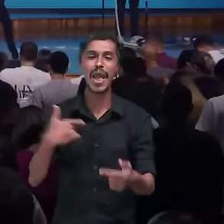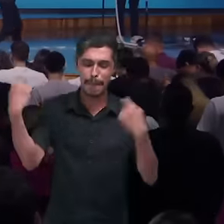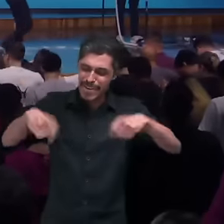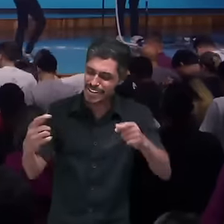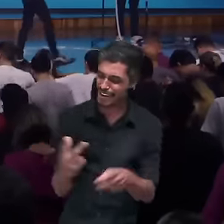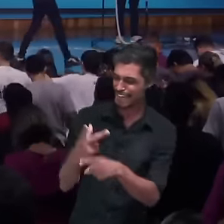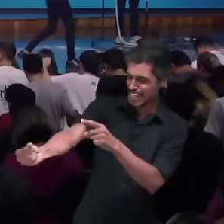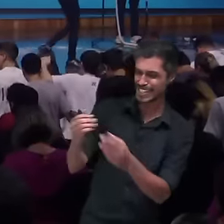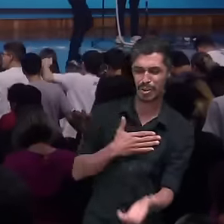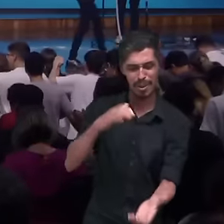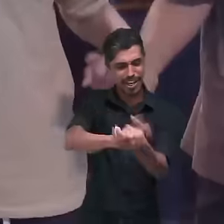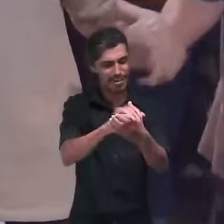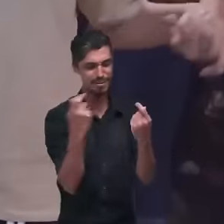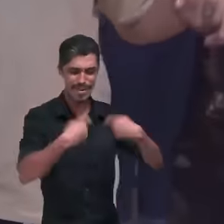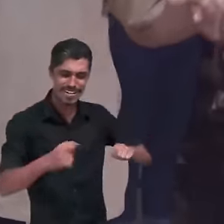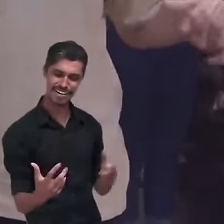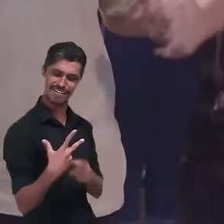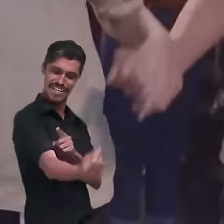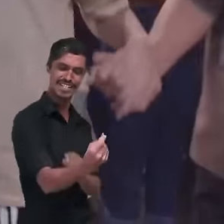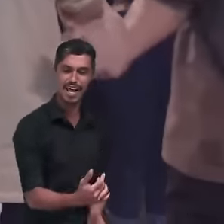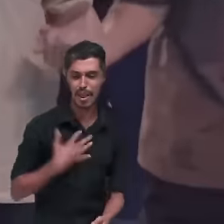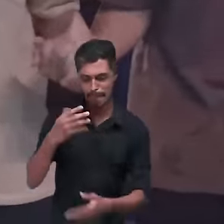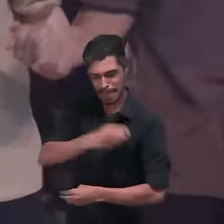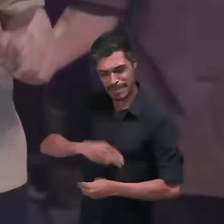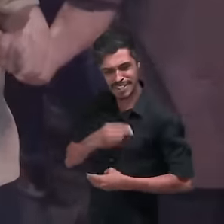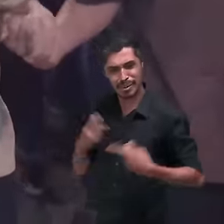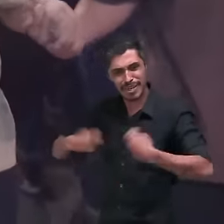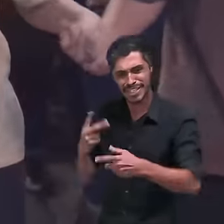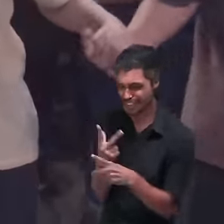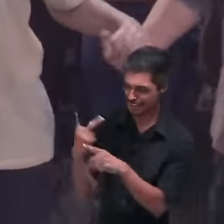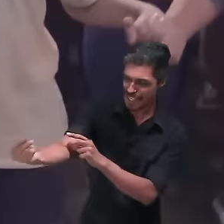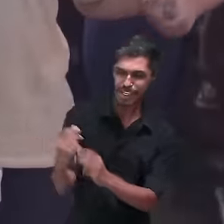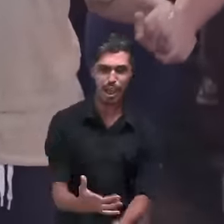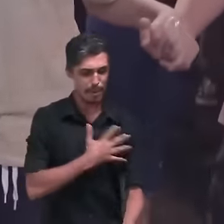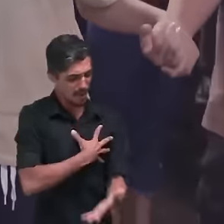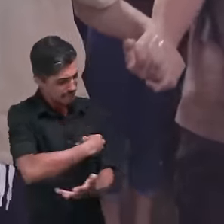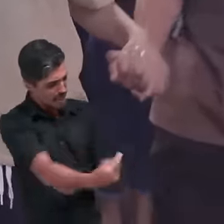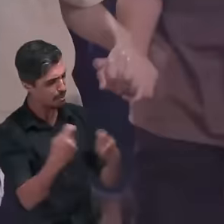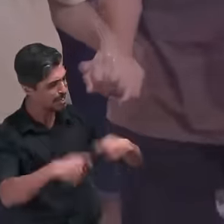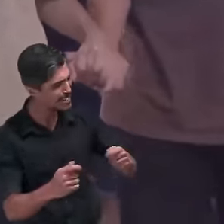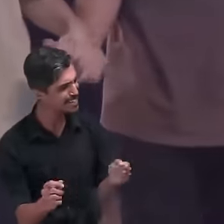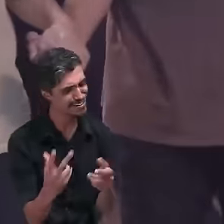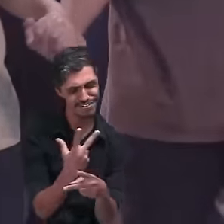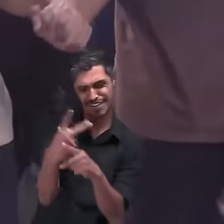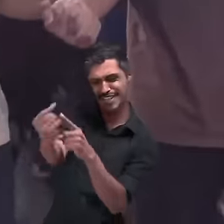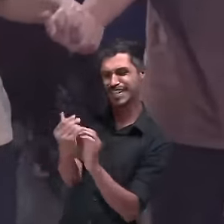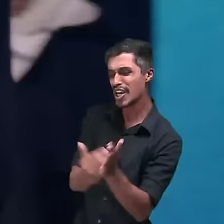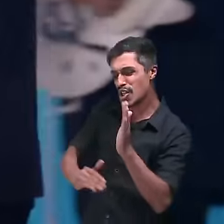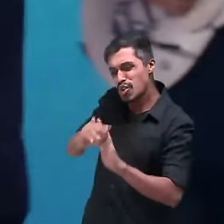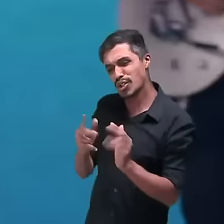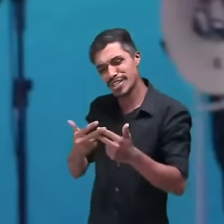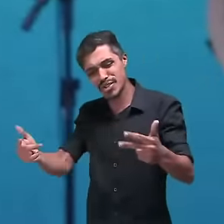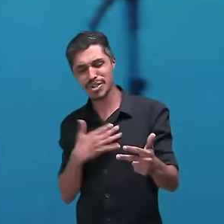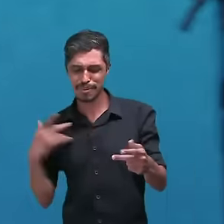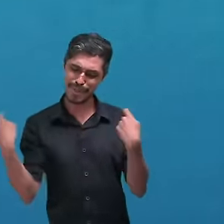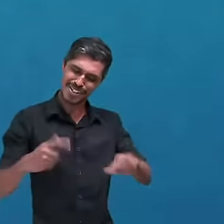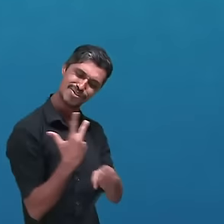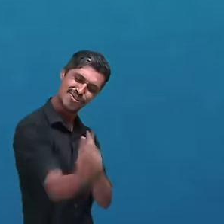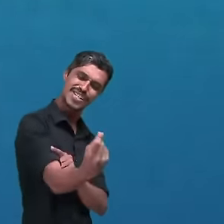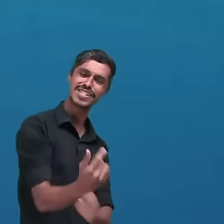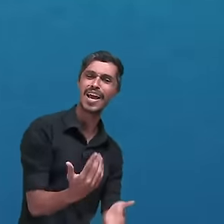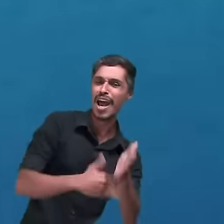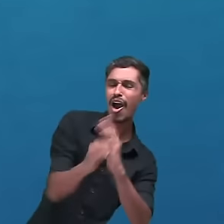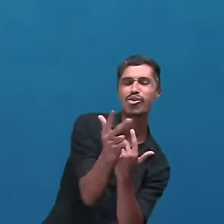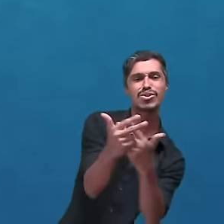precisa vencer. Que tu ministério precisa vencer. Que teu filho precisa vencer. Que tua filha precisa vencer. Você